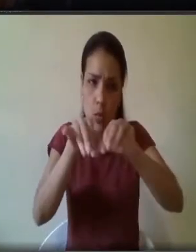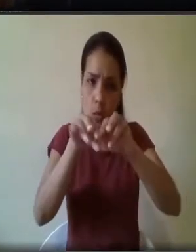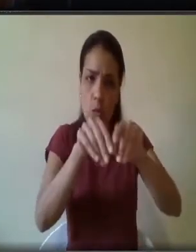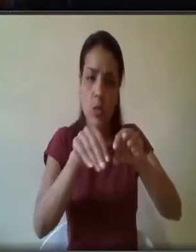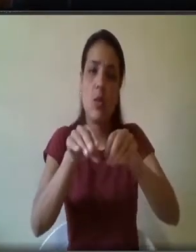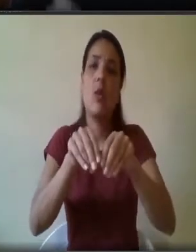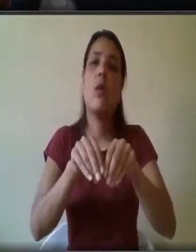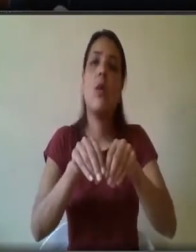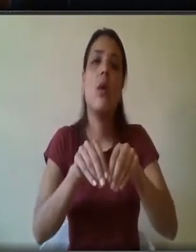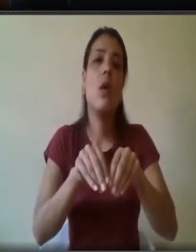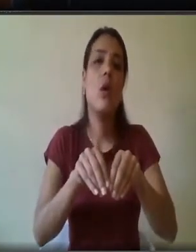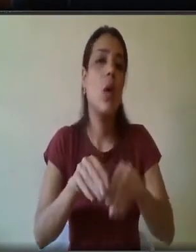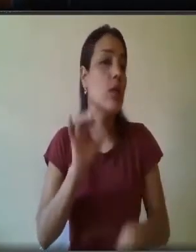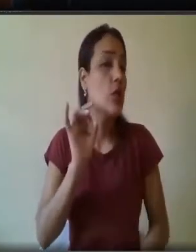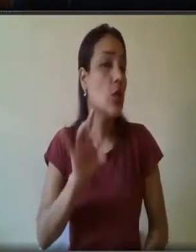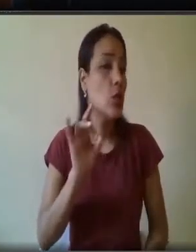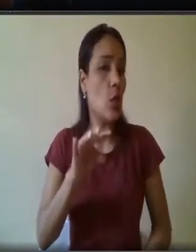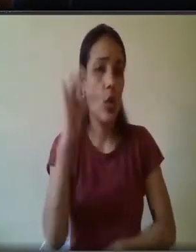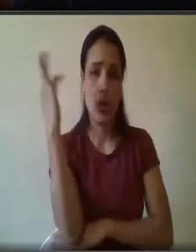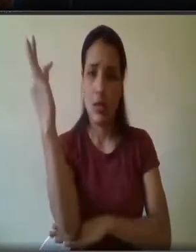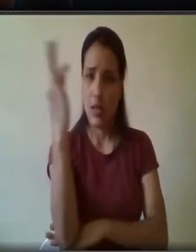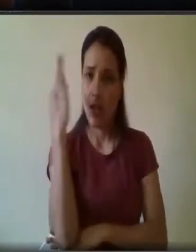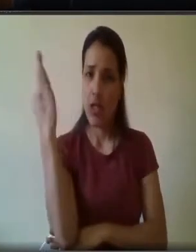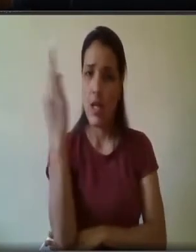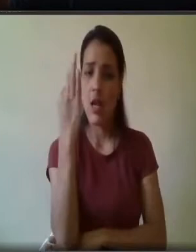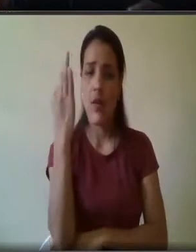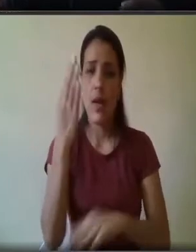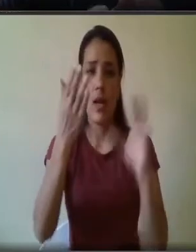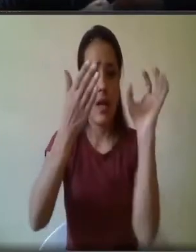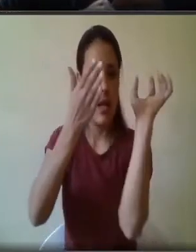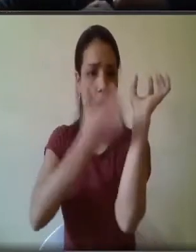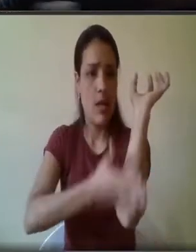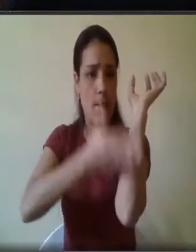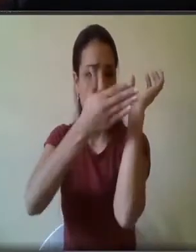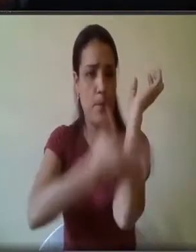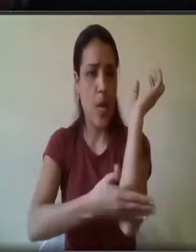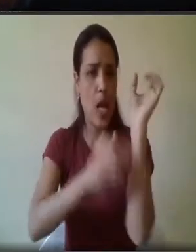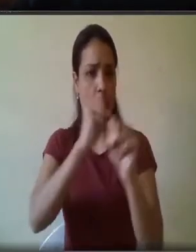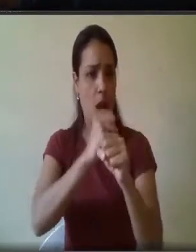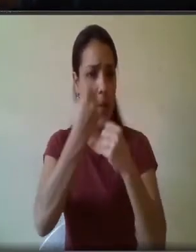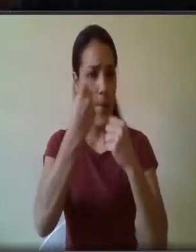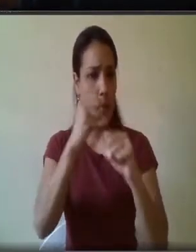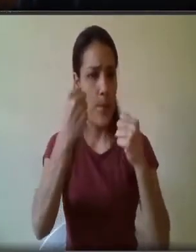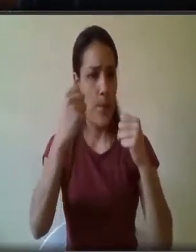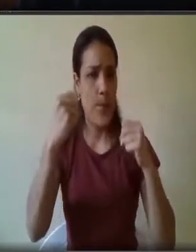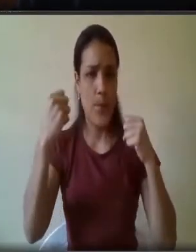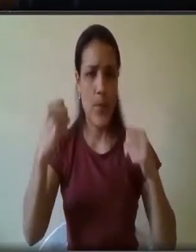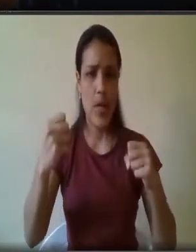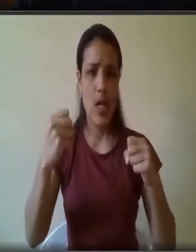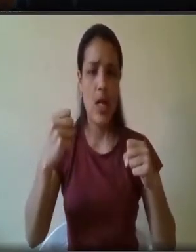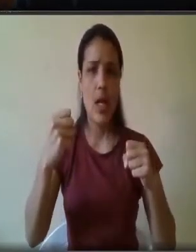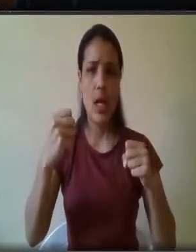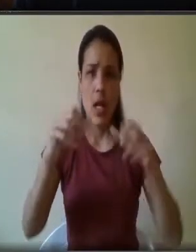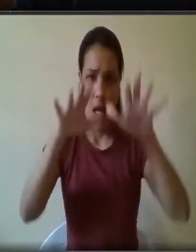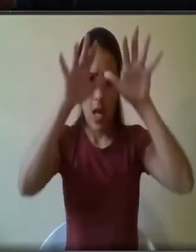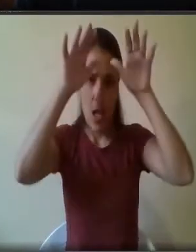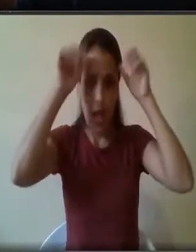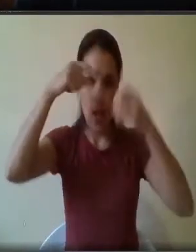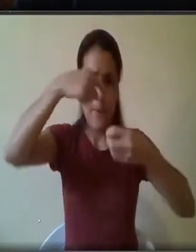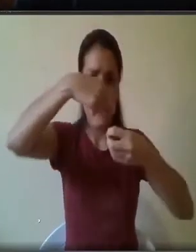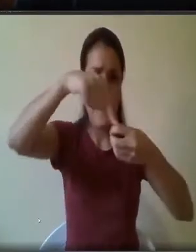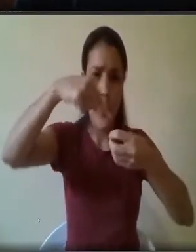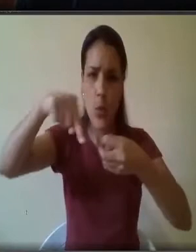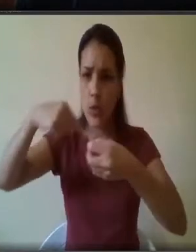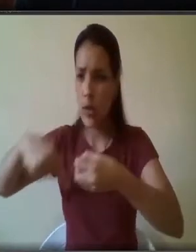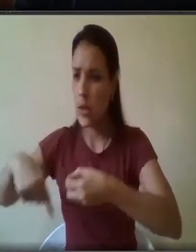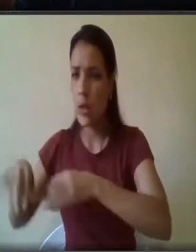em Tarauacá que você encontra o abacaxi naquele formato. E não encontra em nenhum outro lugar do estado do Acre. Um dos motivos,